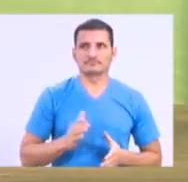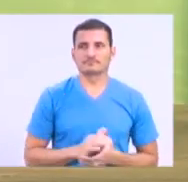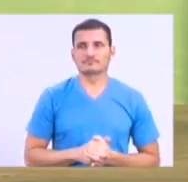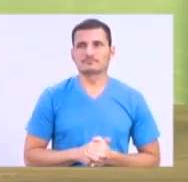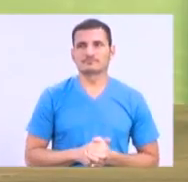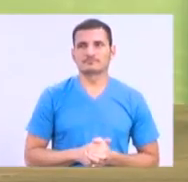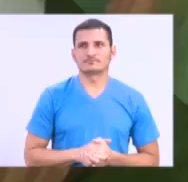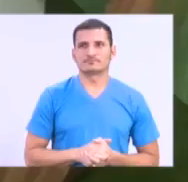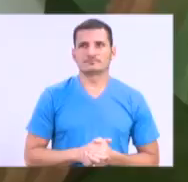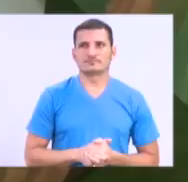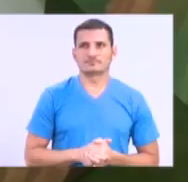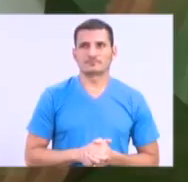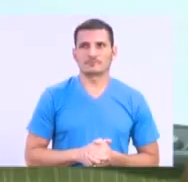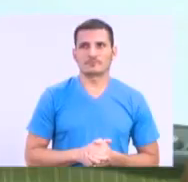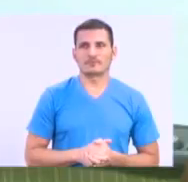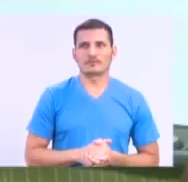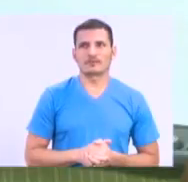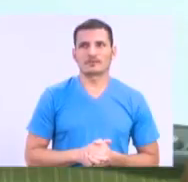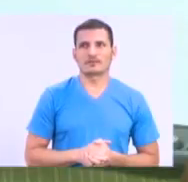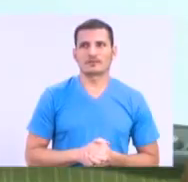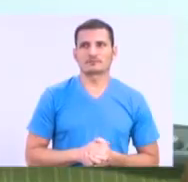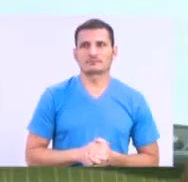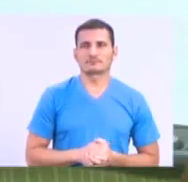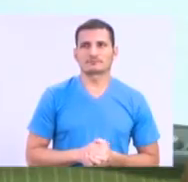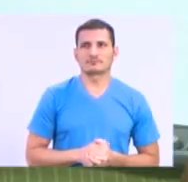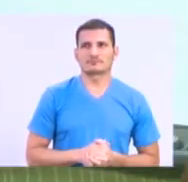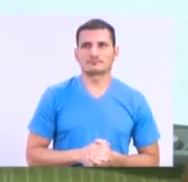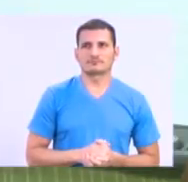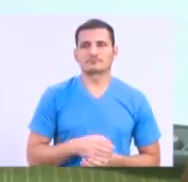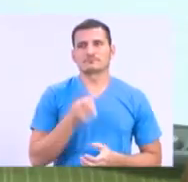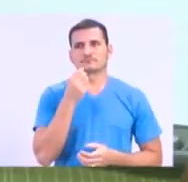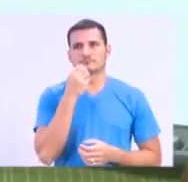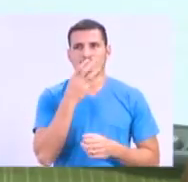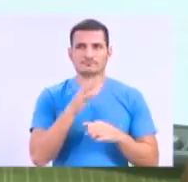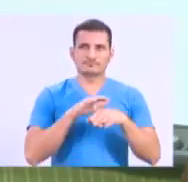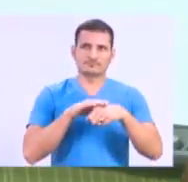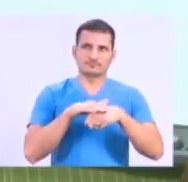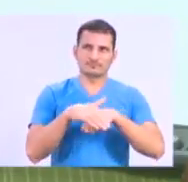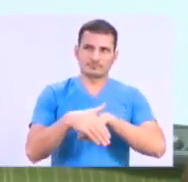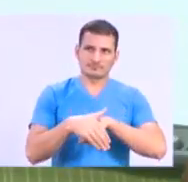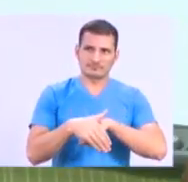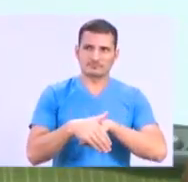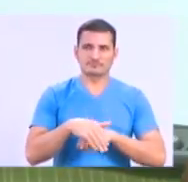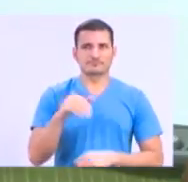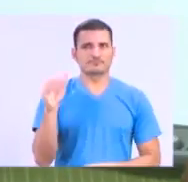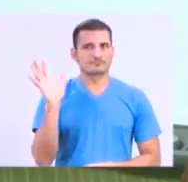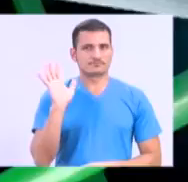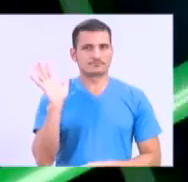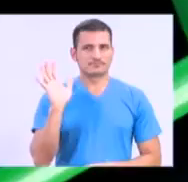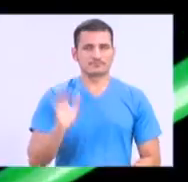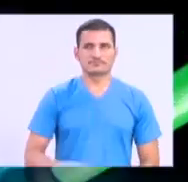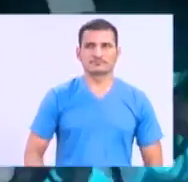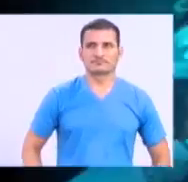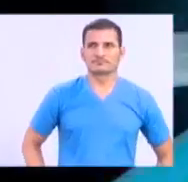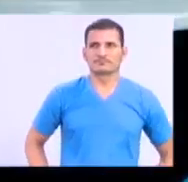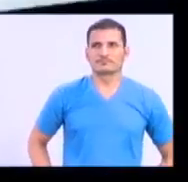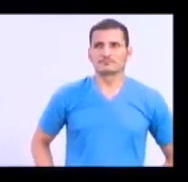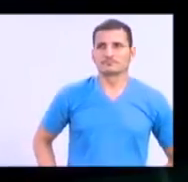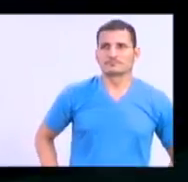mais. Ok, obrigado, professora Aracélia. Boa noite a todos e até mais.